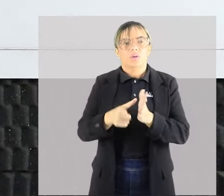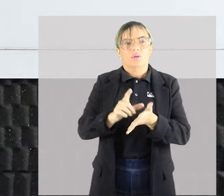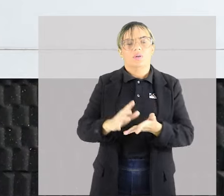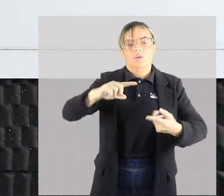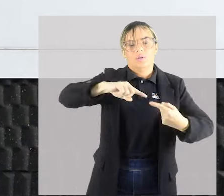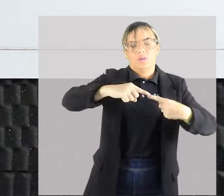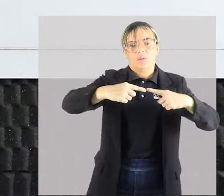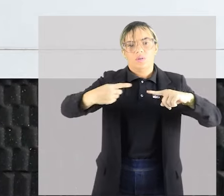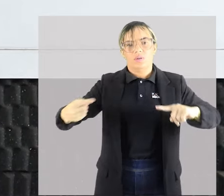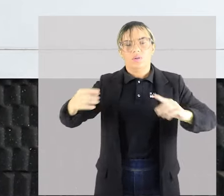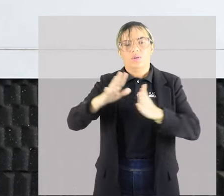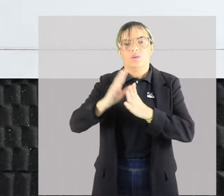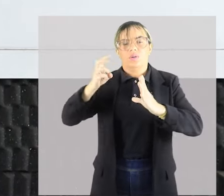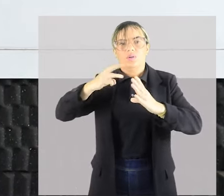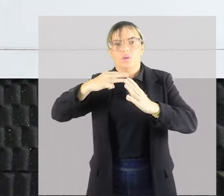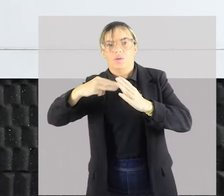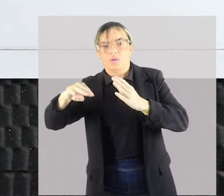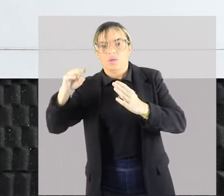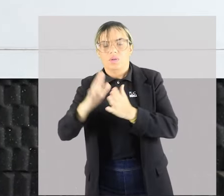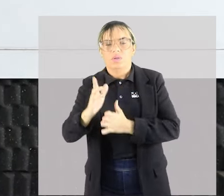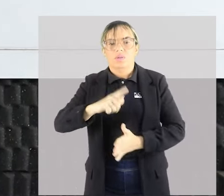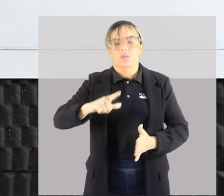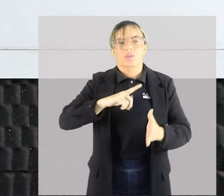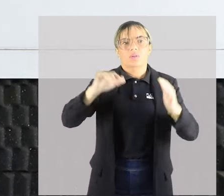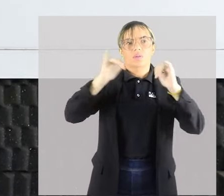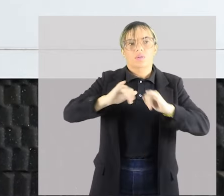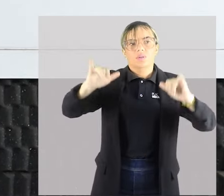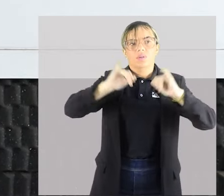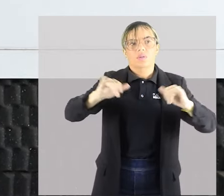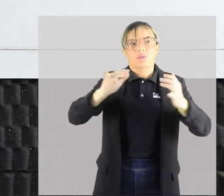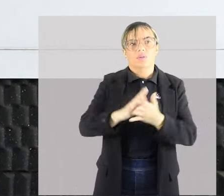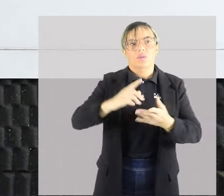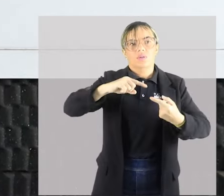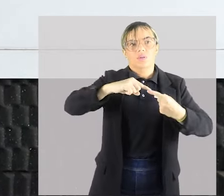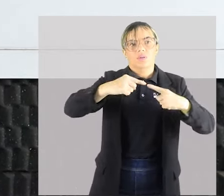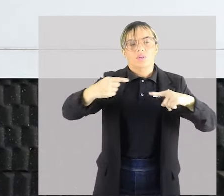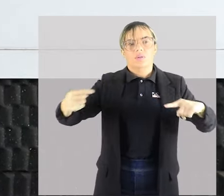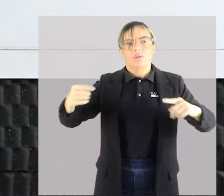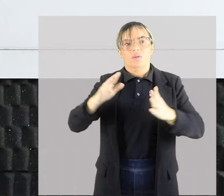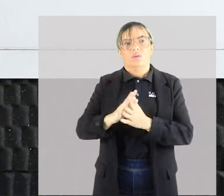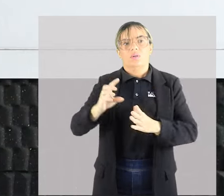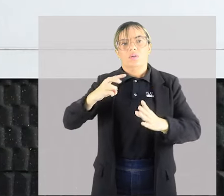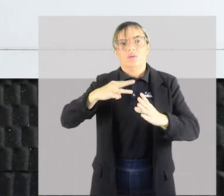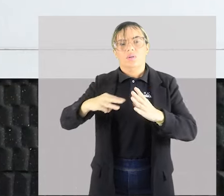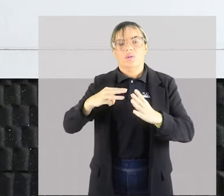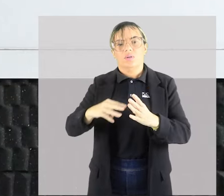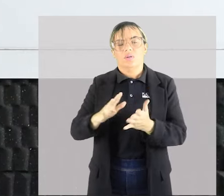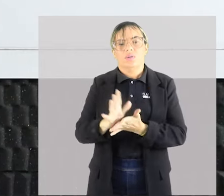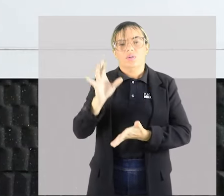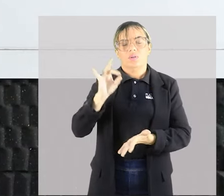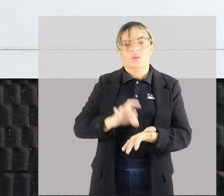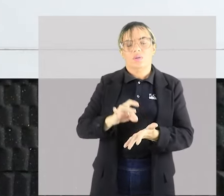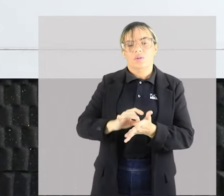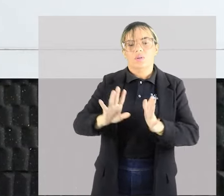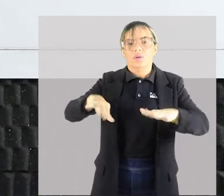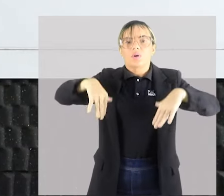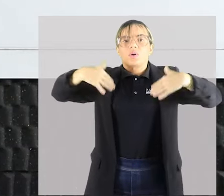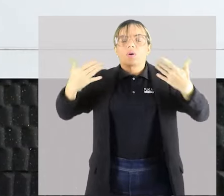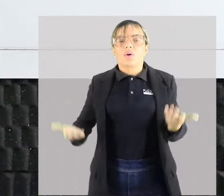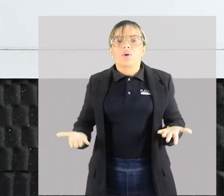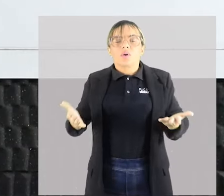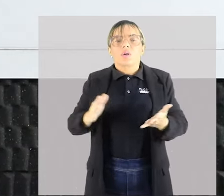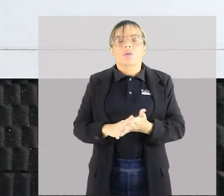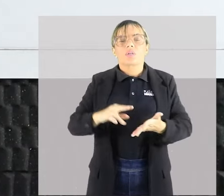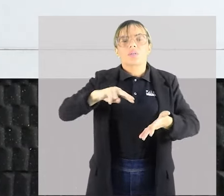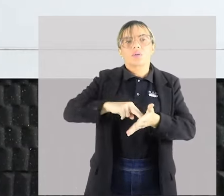mensageiro a informação que ele contém e depois o RNA mensageiro de fato o que que isso quer dizer